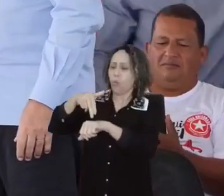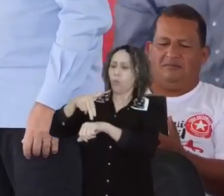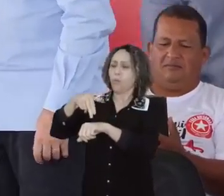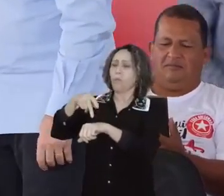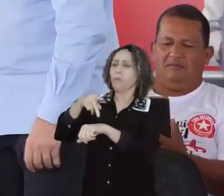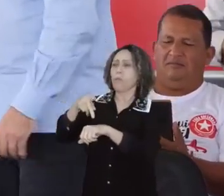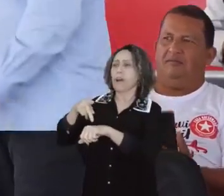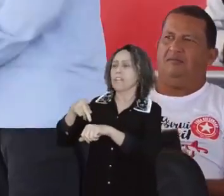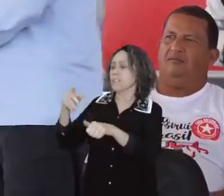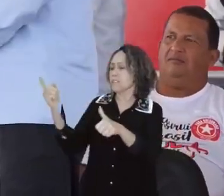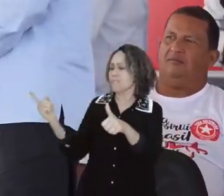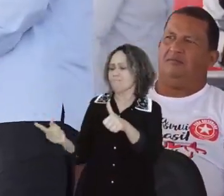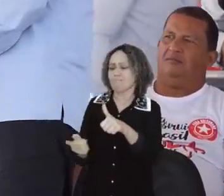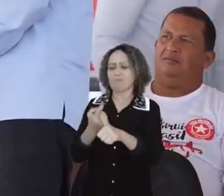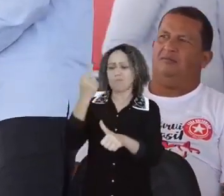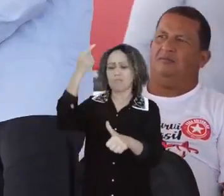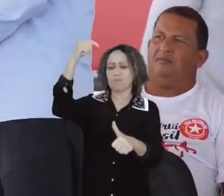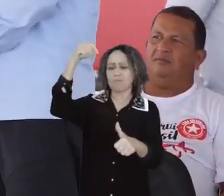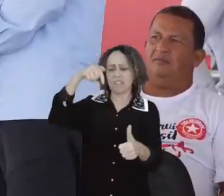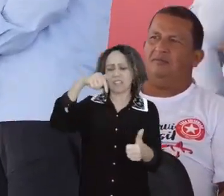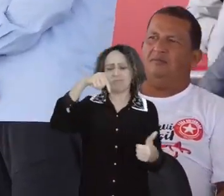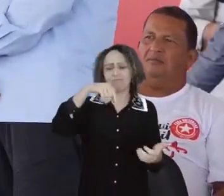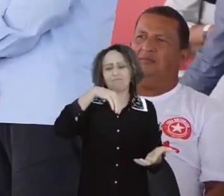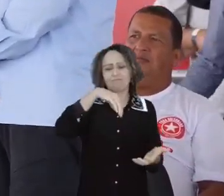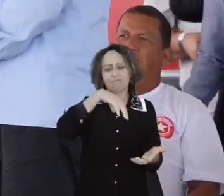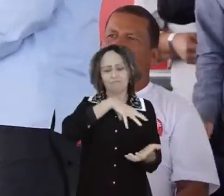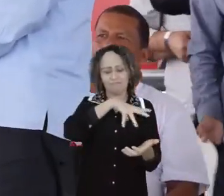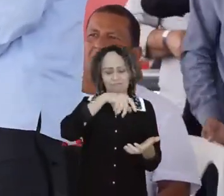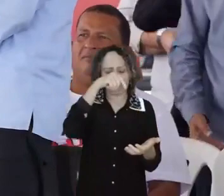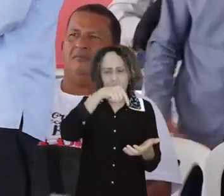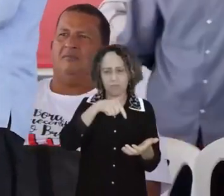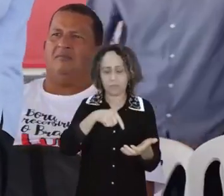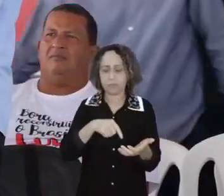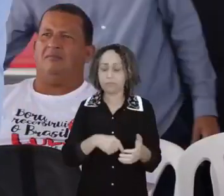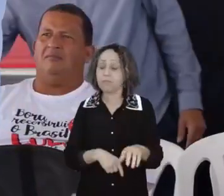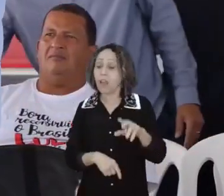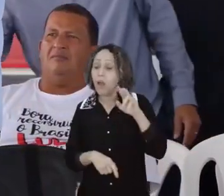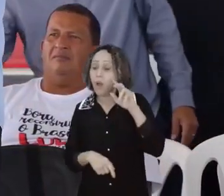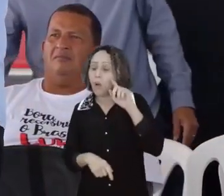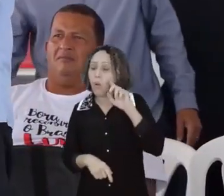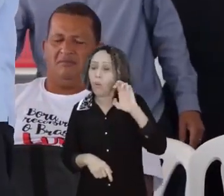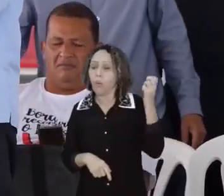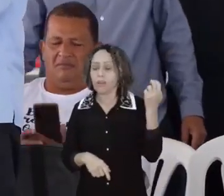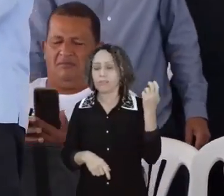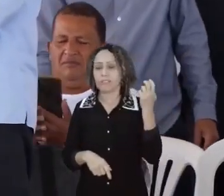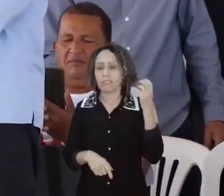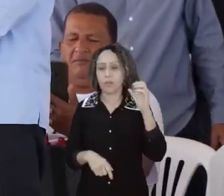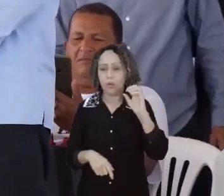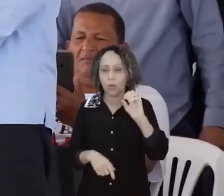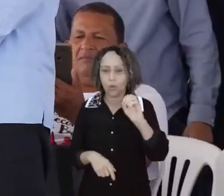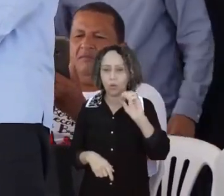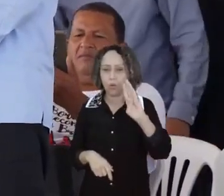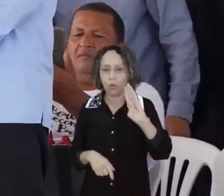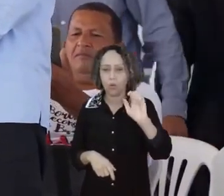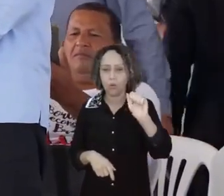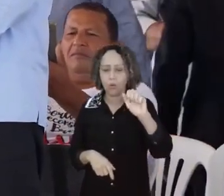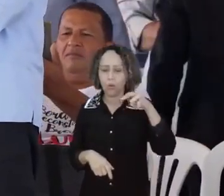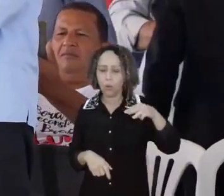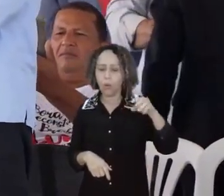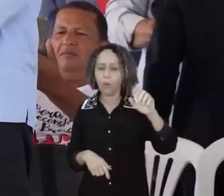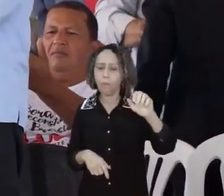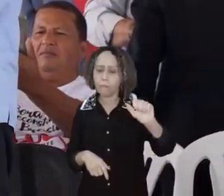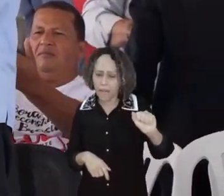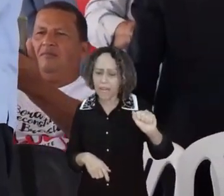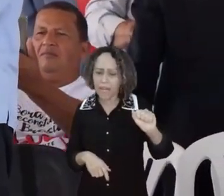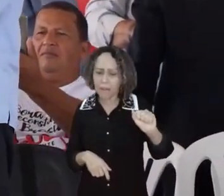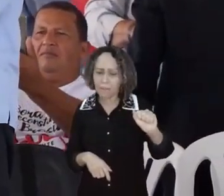ligou para mim, agradecendo o presidente Lula. Eu quero agradecer a você, porque Nova York só está sobrevivendo por causa